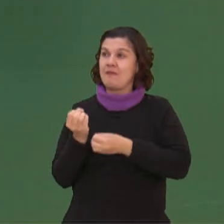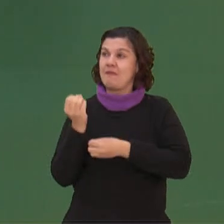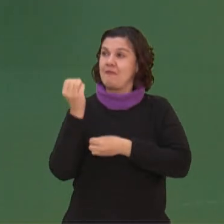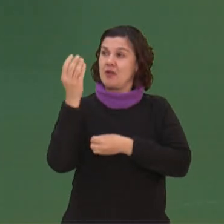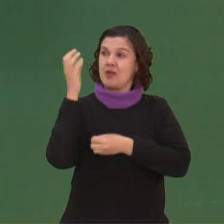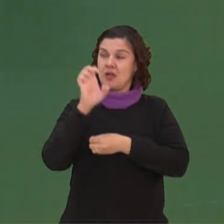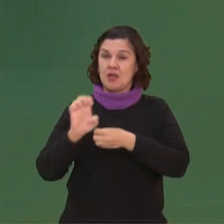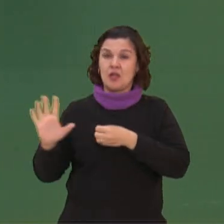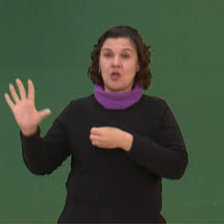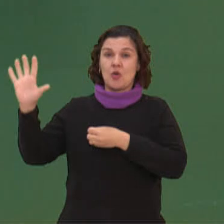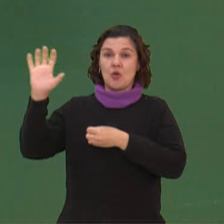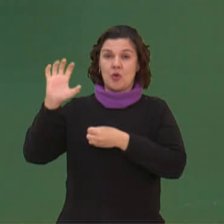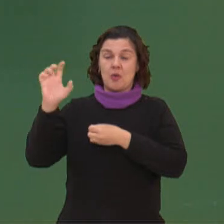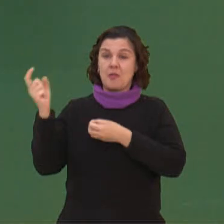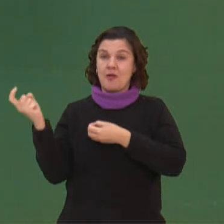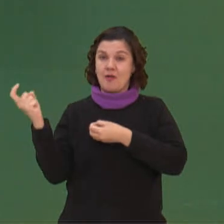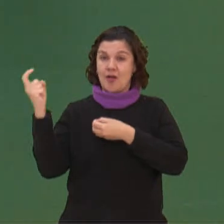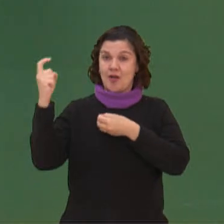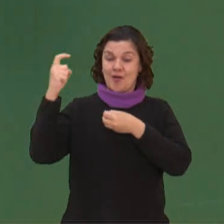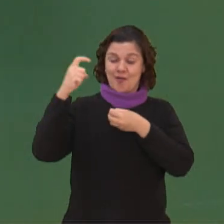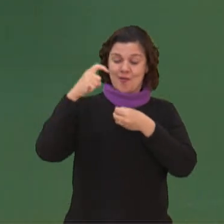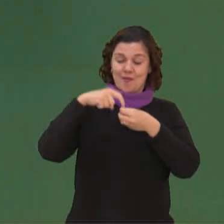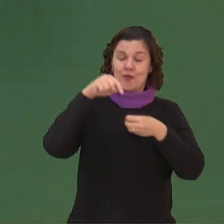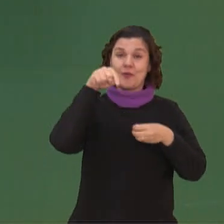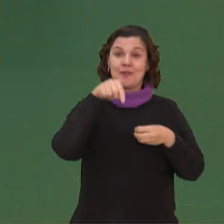Europa e volta de lá